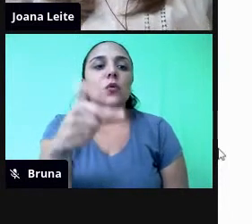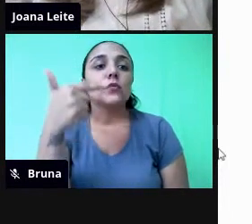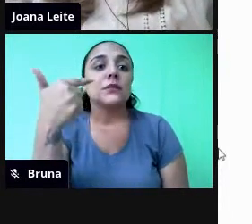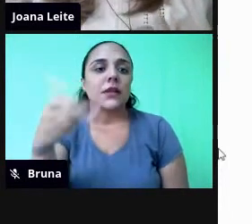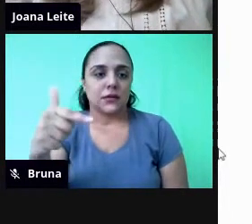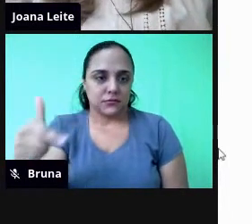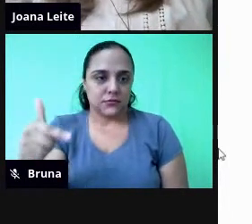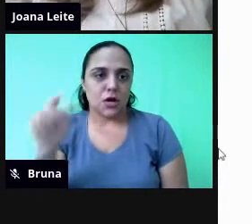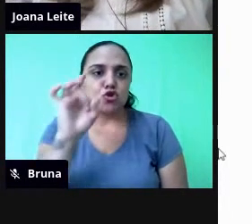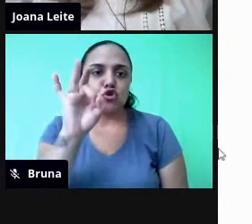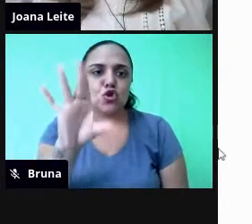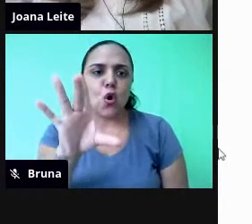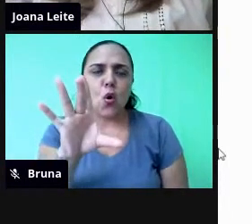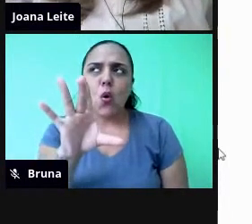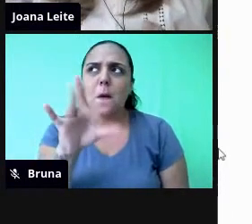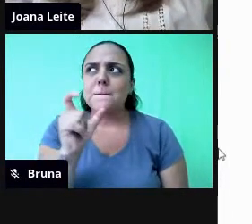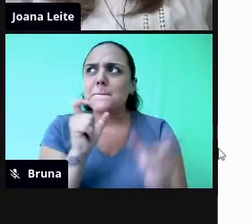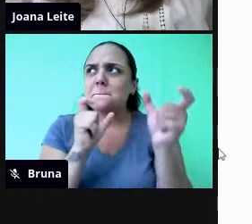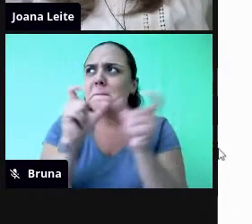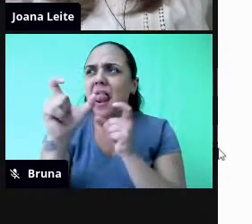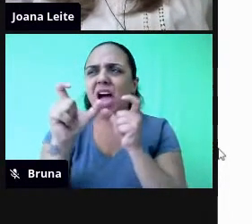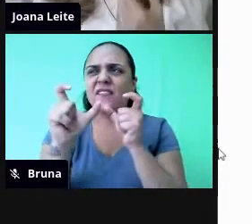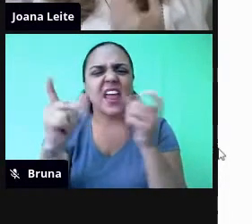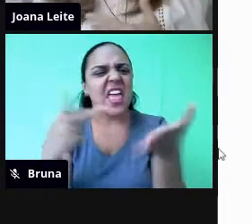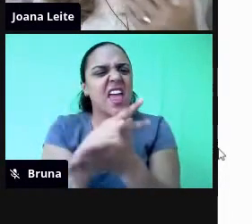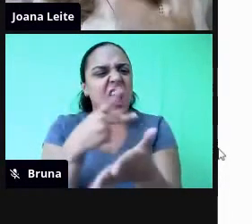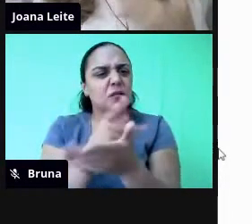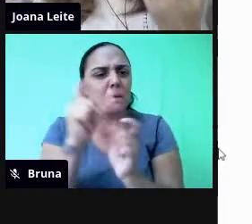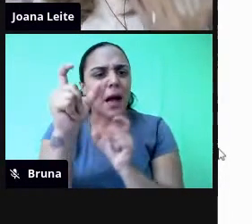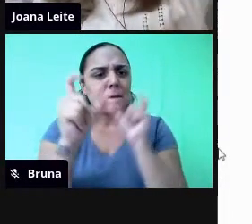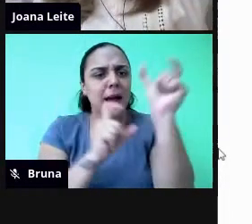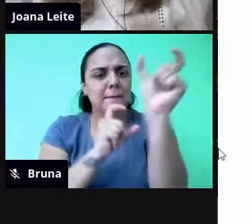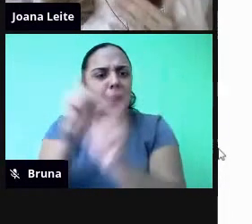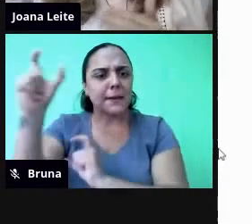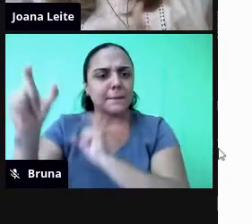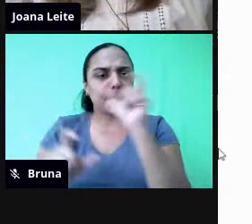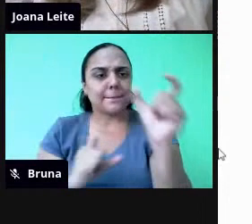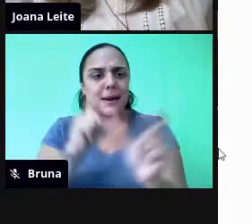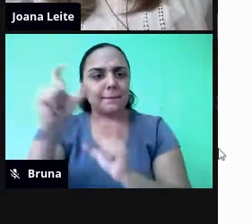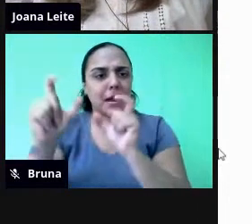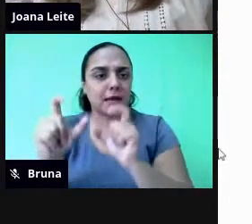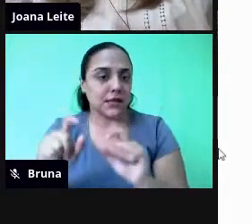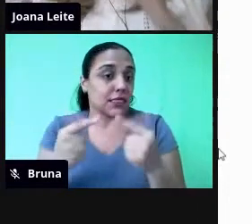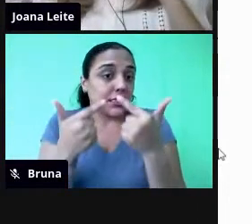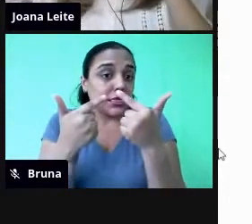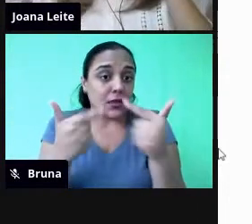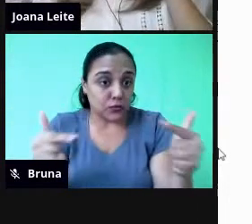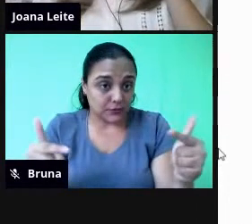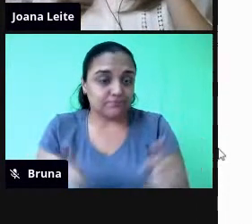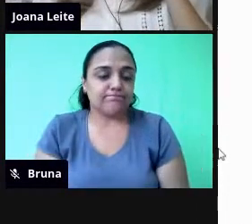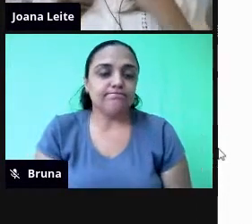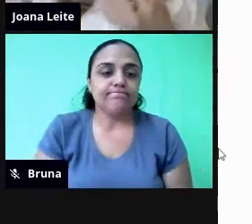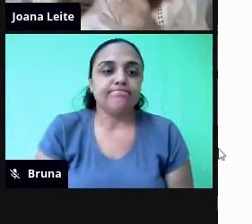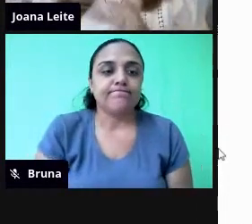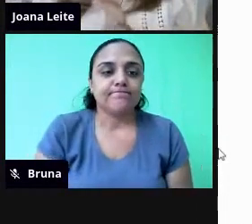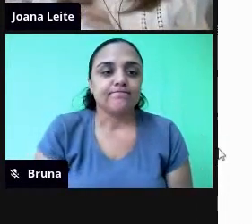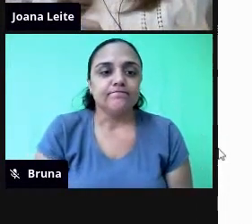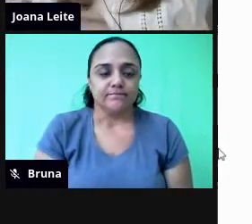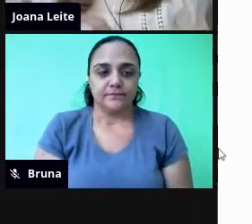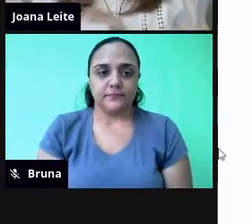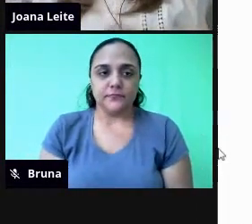verbalizar. Outros não conseguem verbalizar, mas também isso não quer dizer que eles não teriam a habilidade ou capacidade.